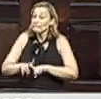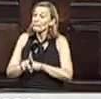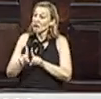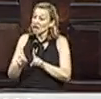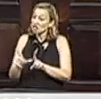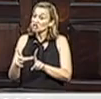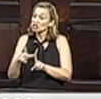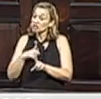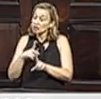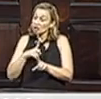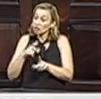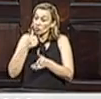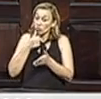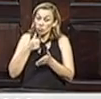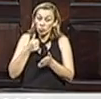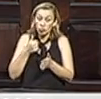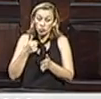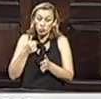uma carga